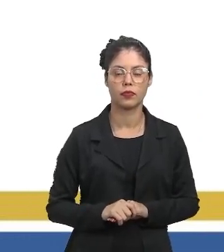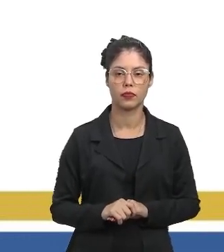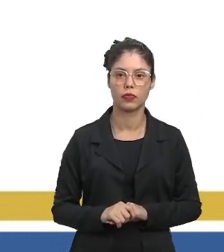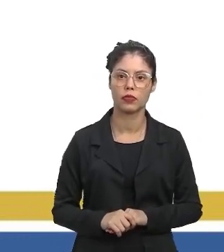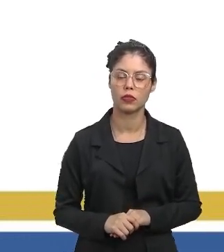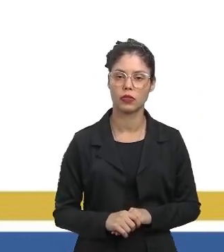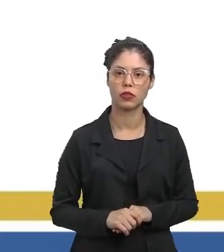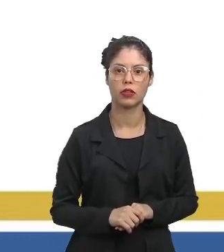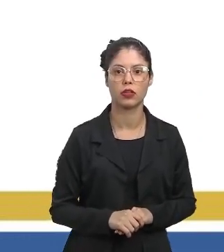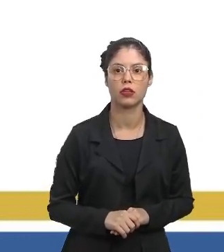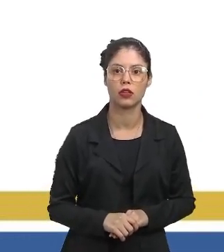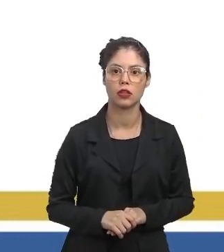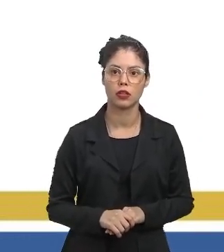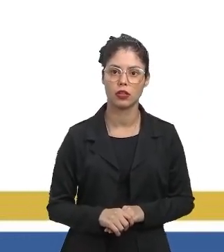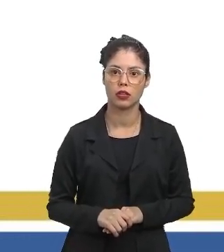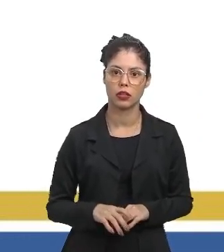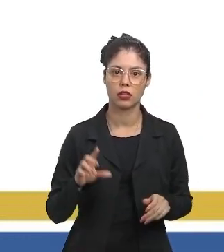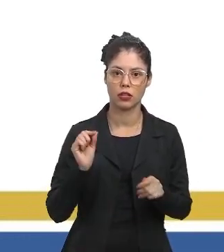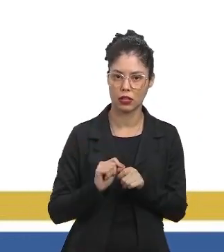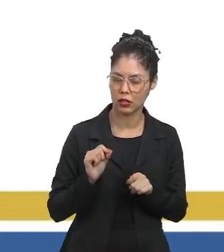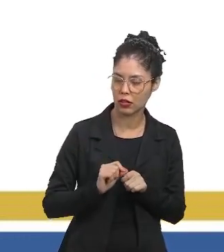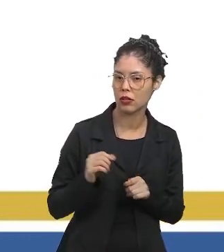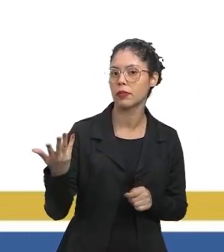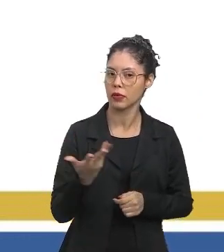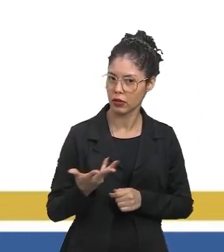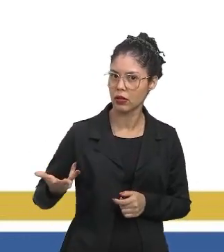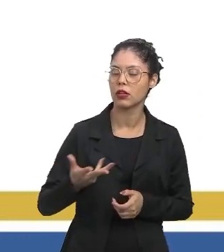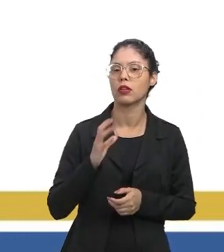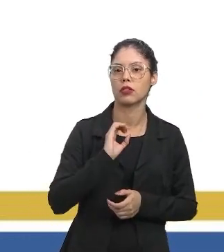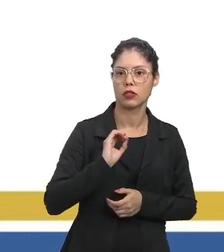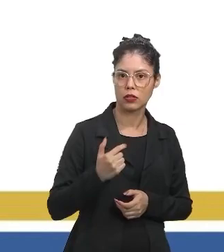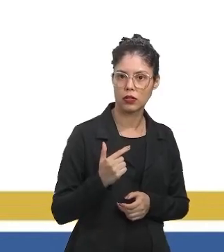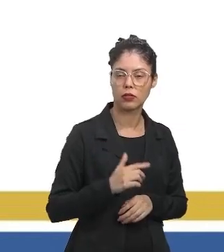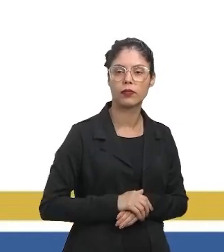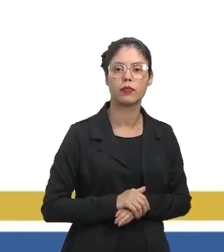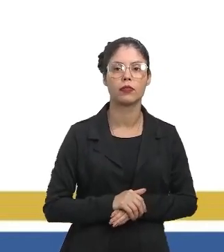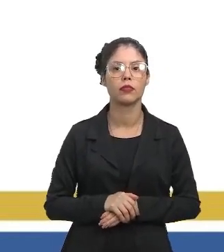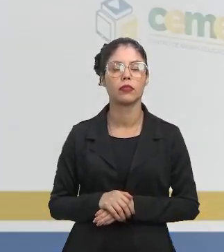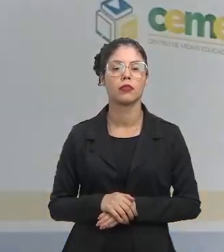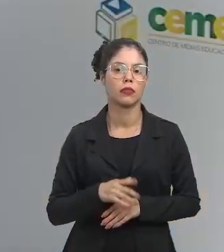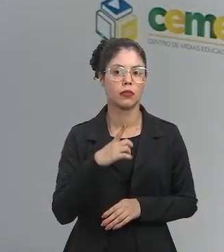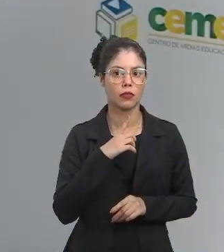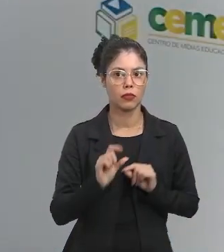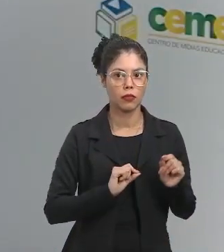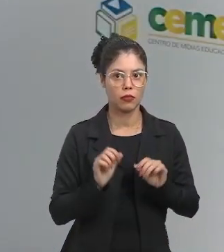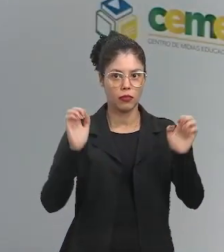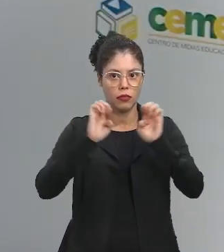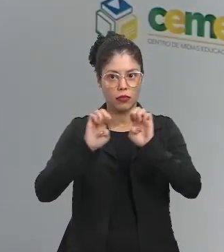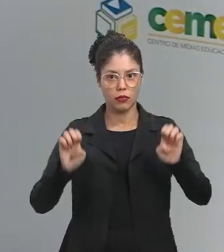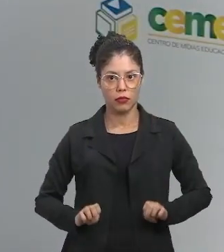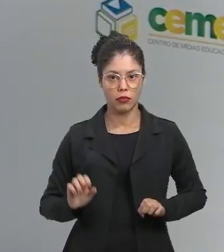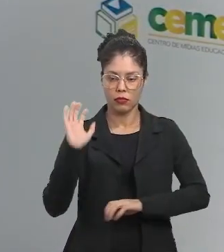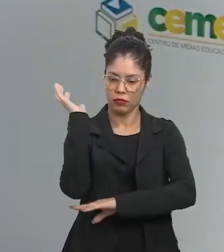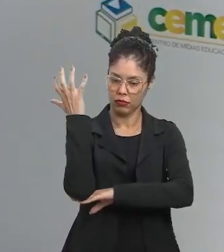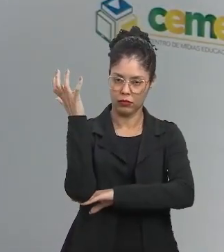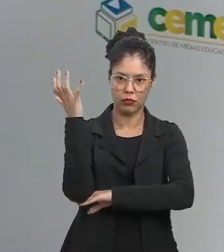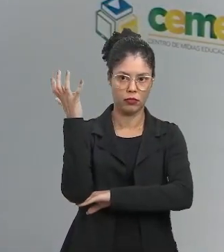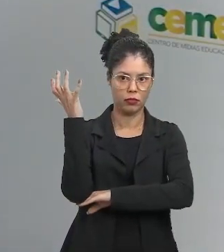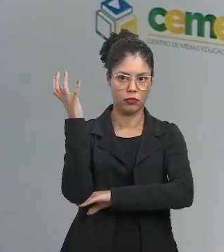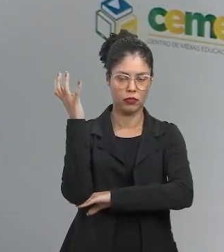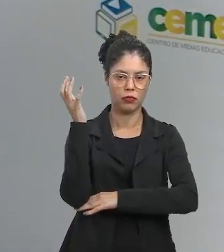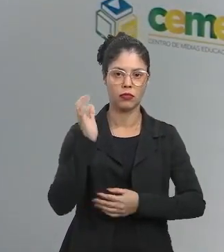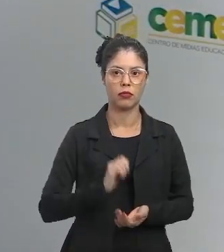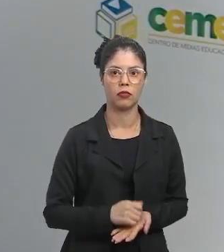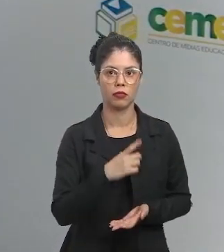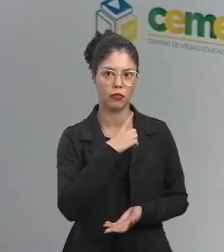pessoas tomam, ele basicamente é formado de carboidrato. E ele tem função estrutural. As plantas,